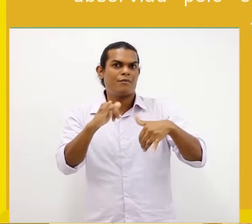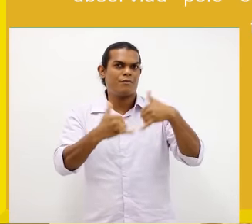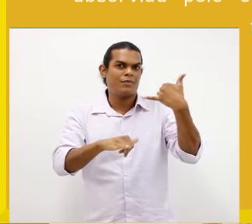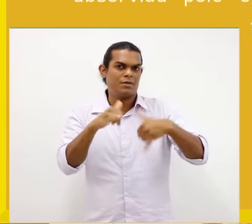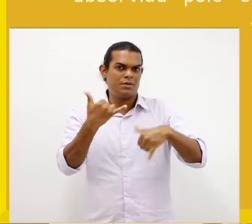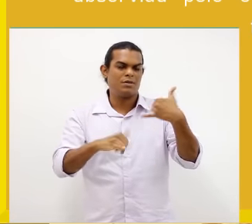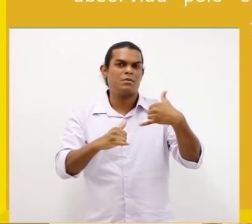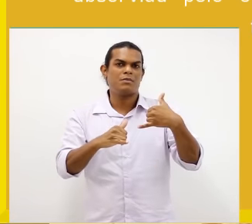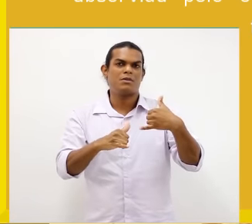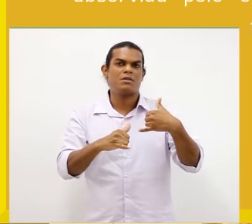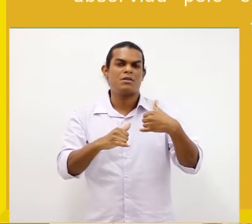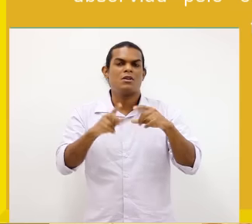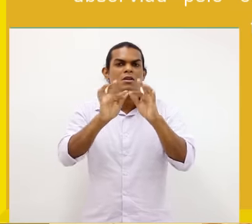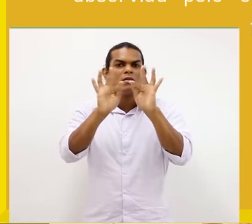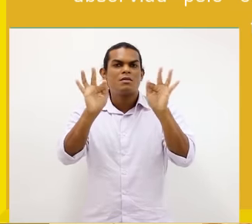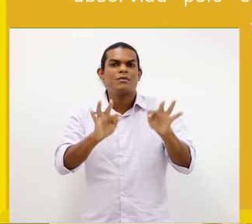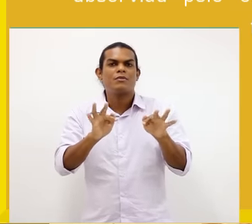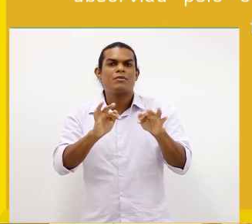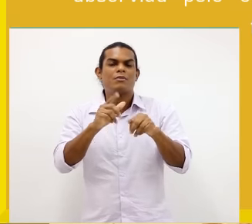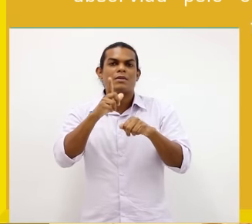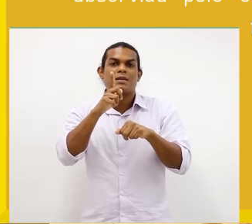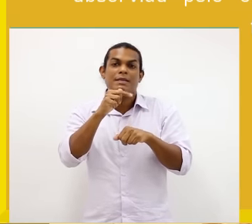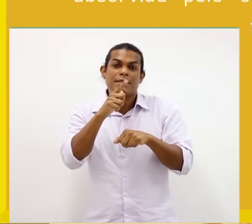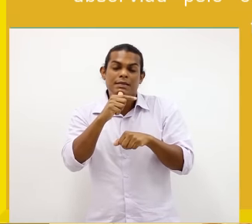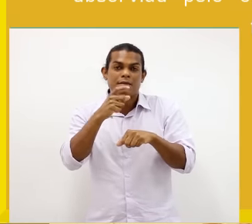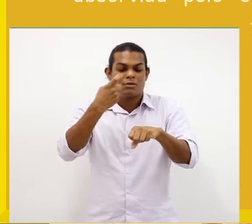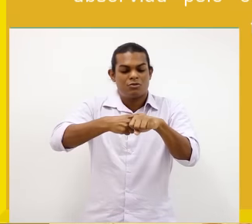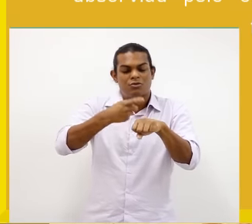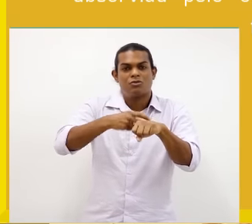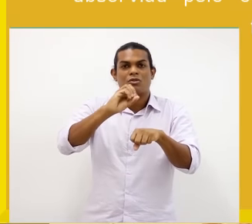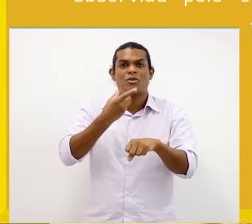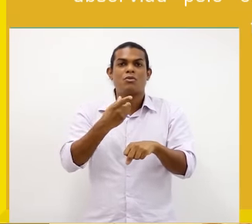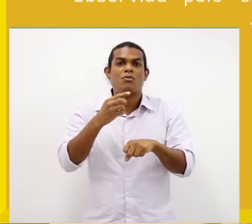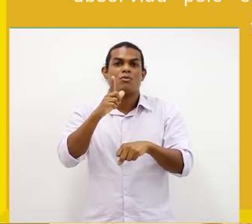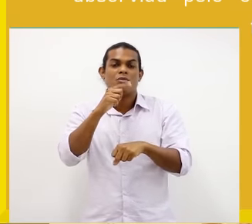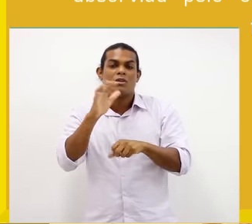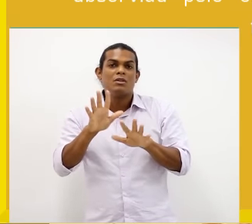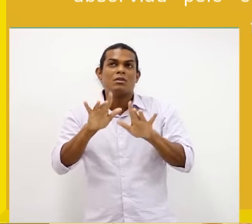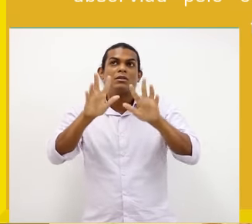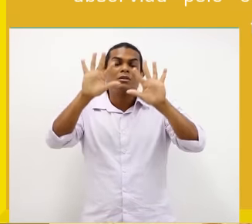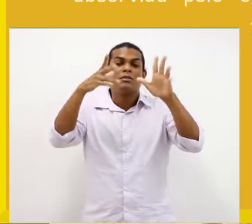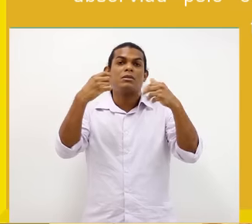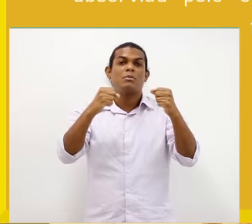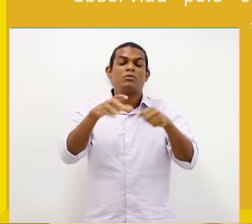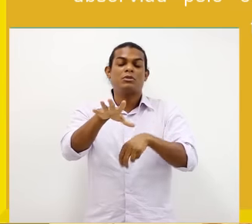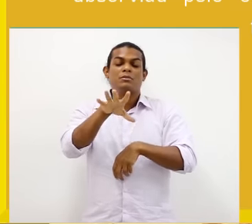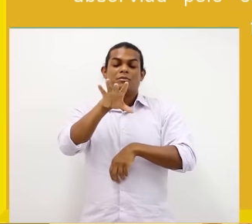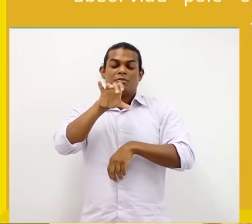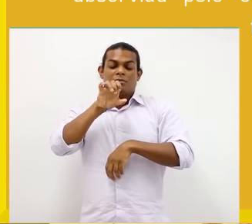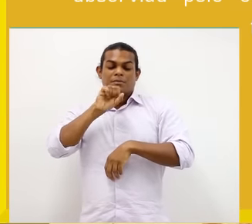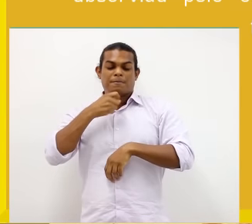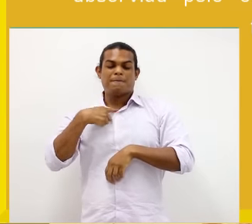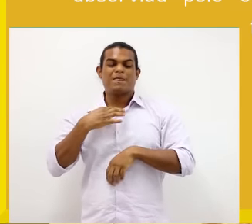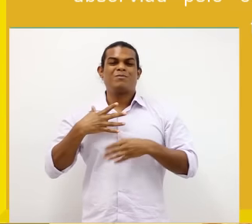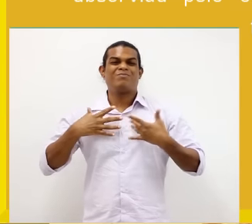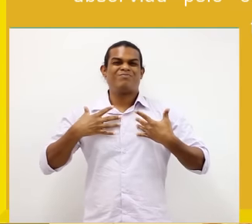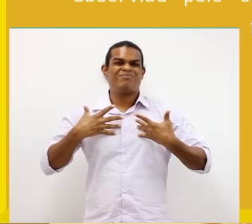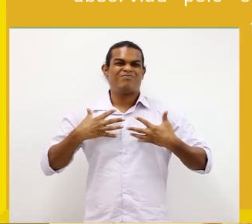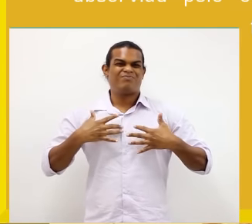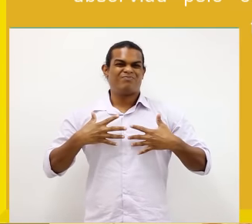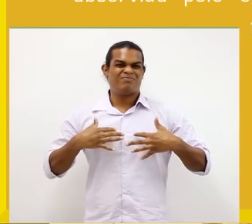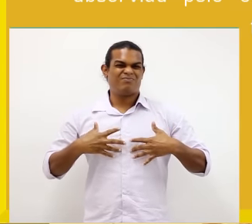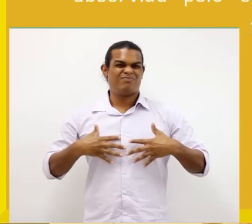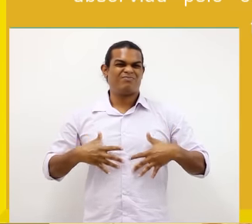líquida, sólida ou gasosa e que pode ser absorvido pelo organismo humano e produzirem reações